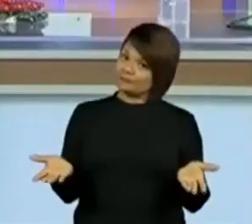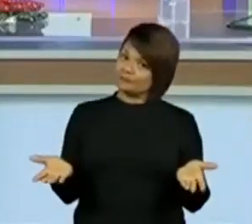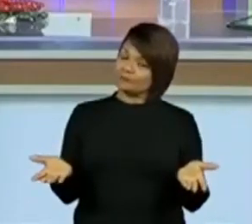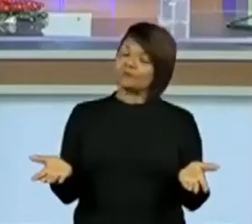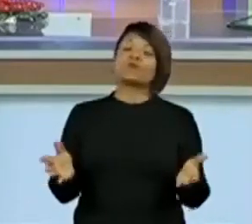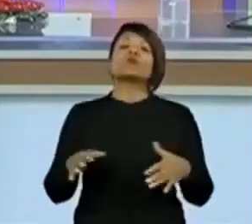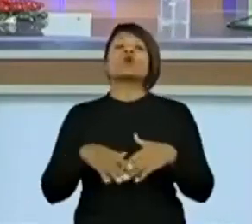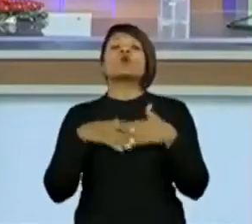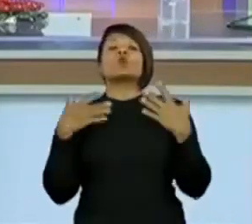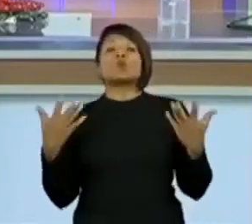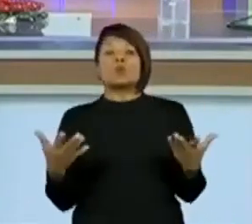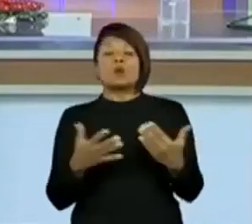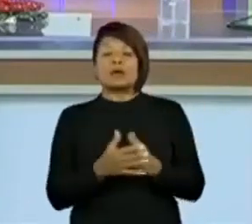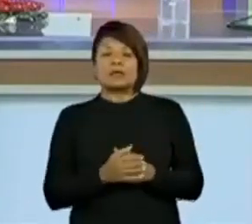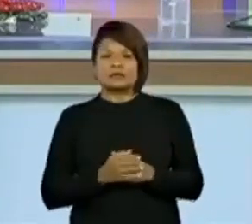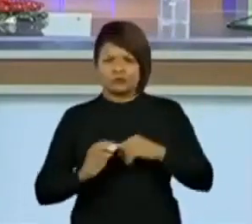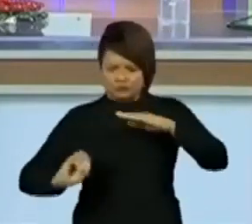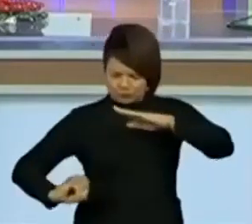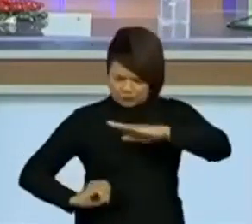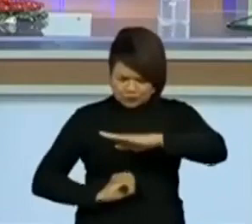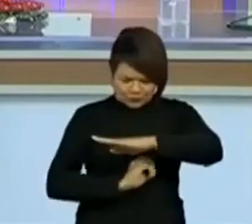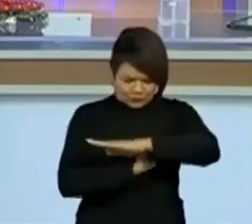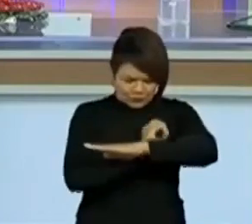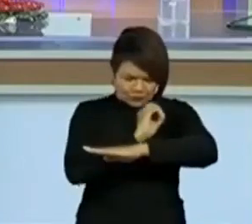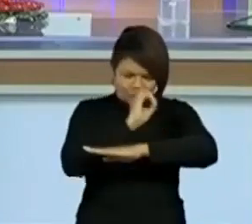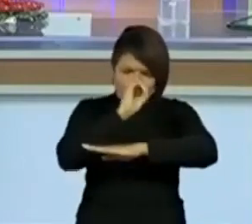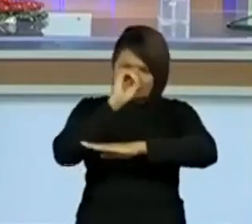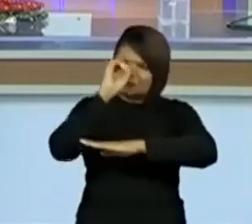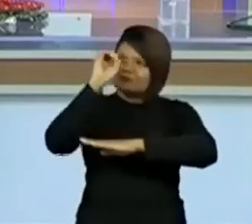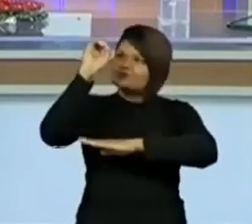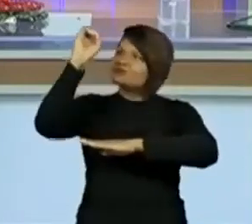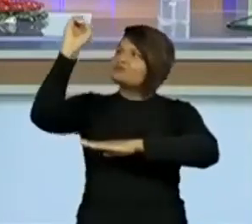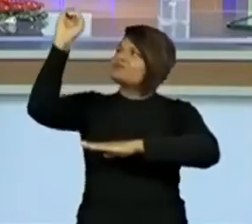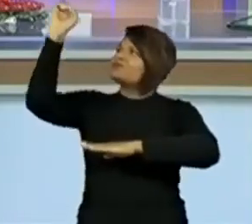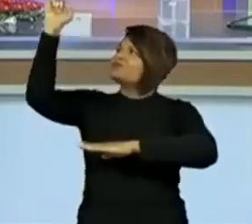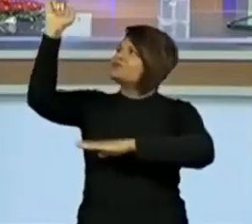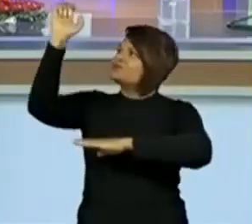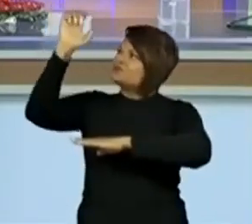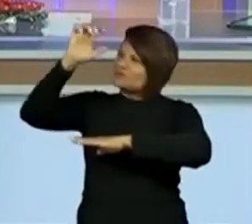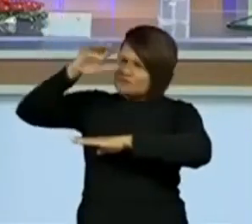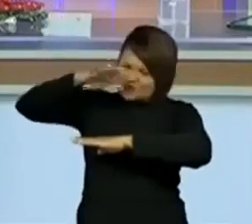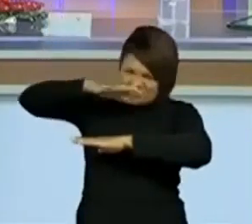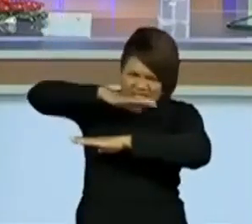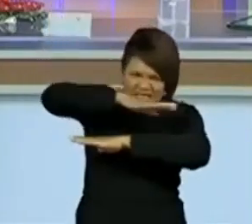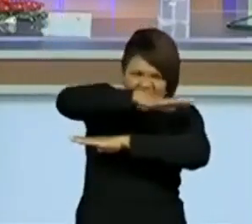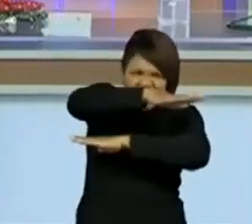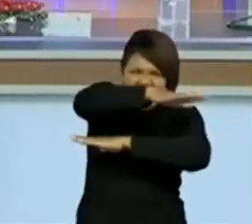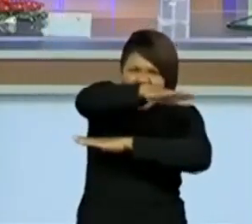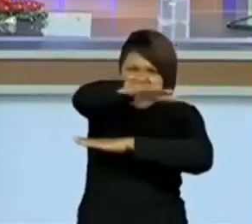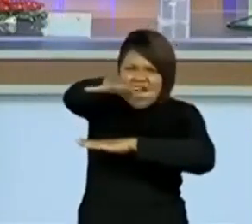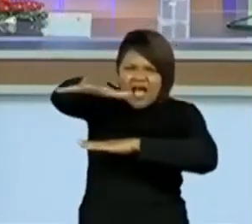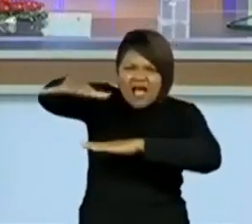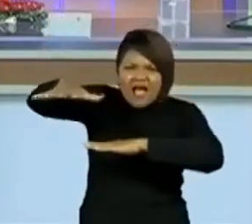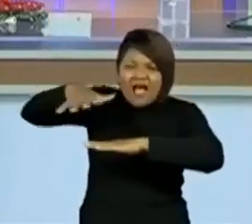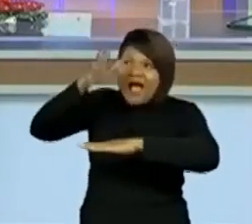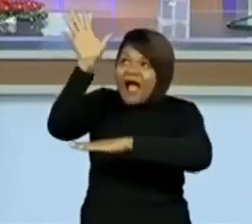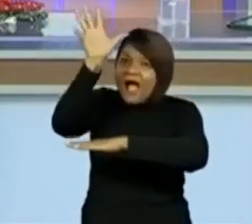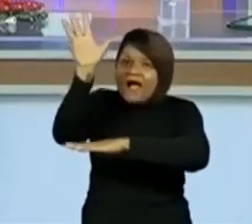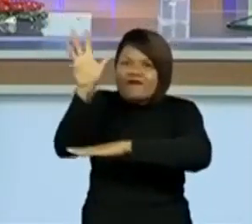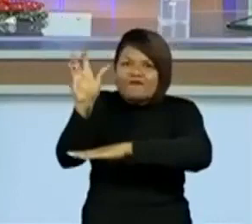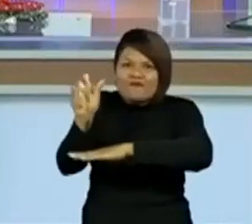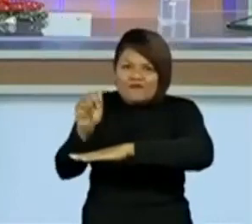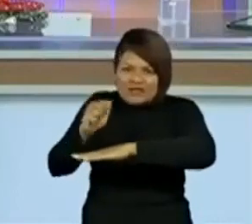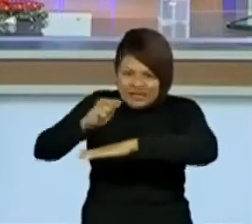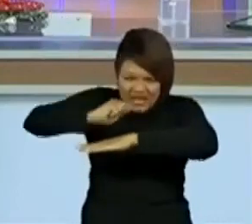quando o dia amanhecia na savana africana e o sol alaranjado tornava